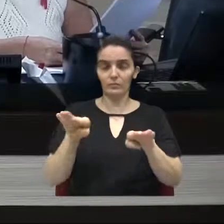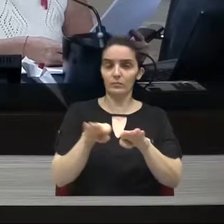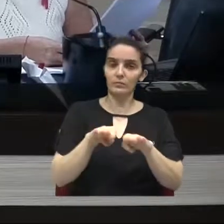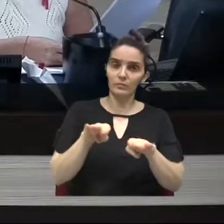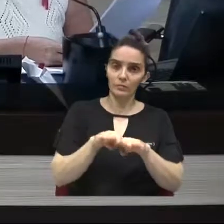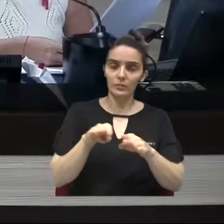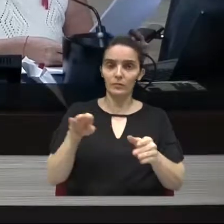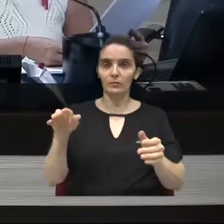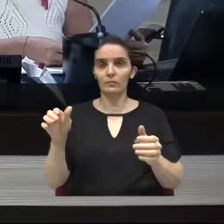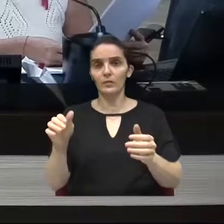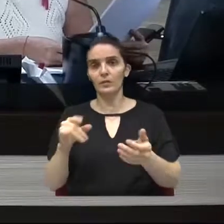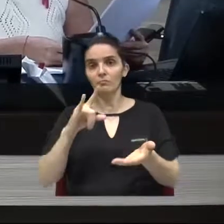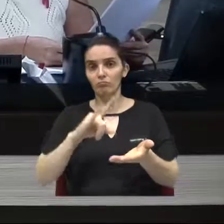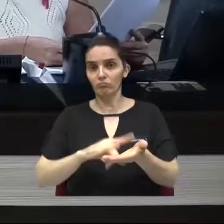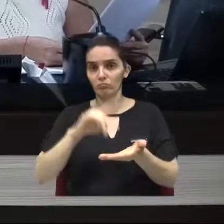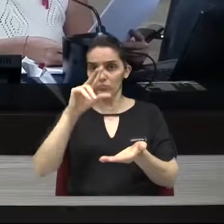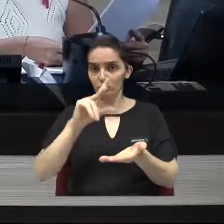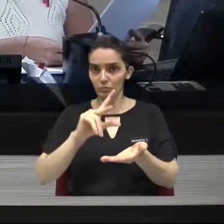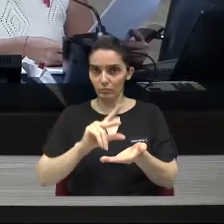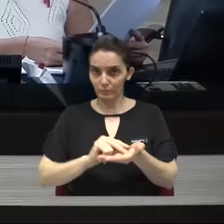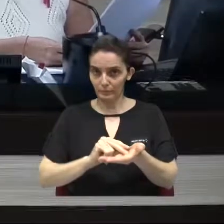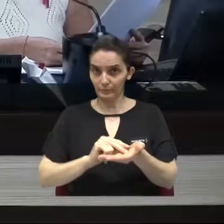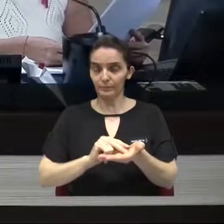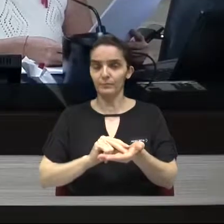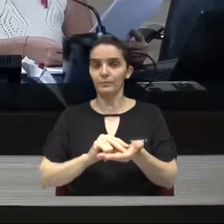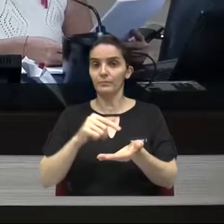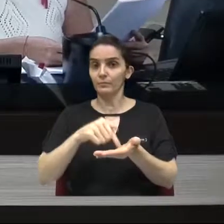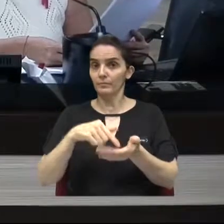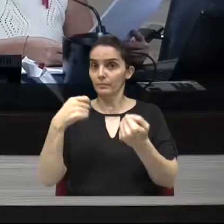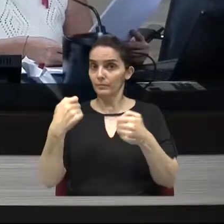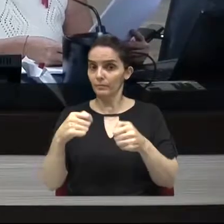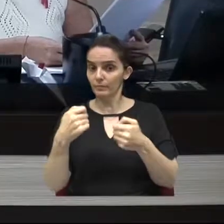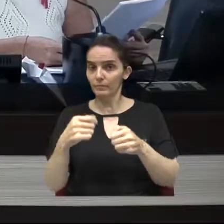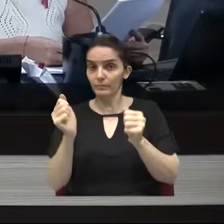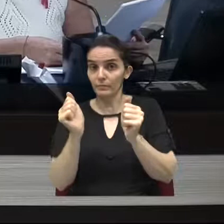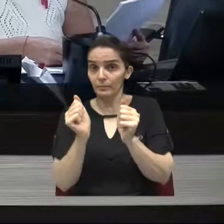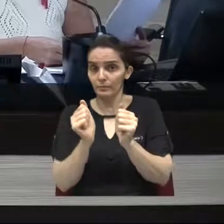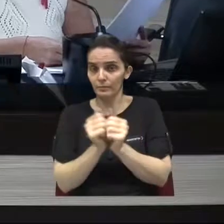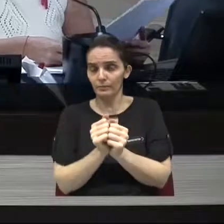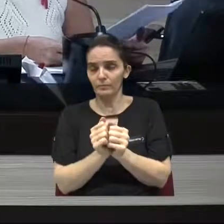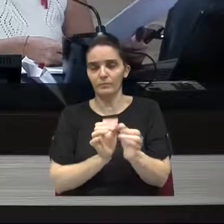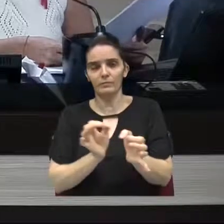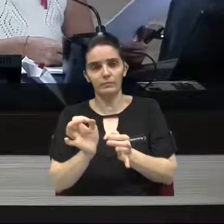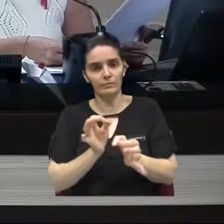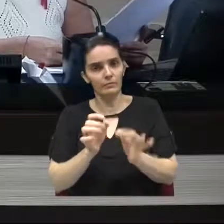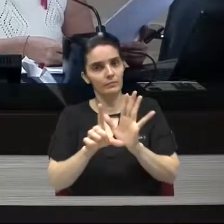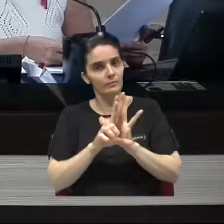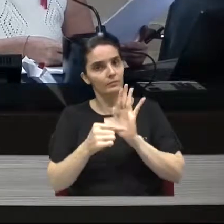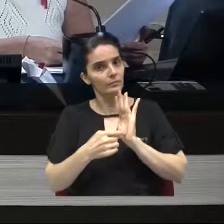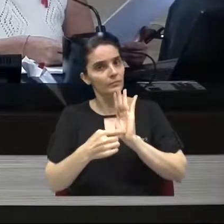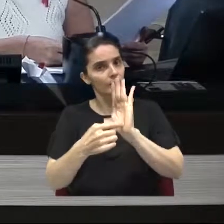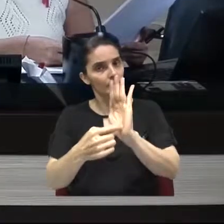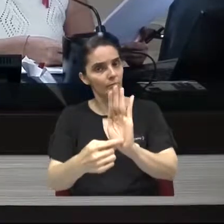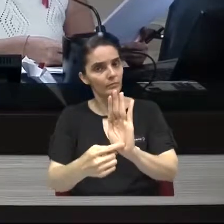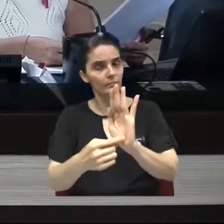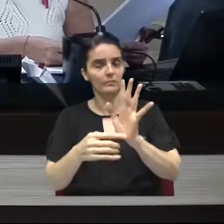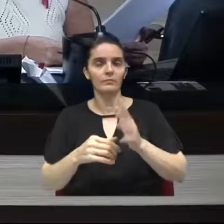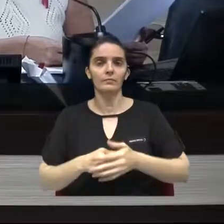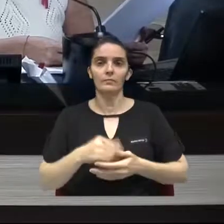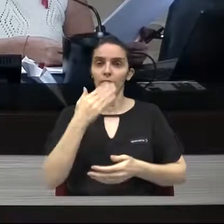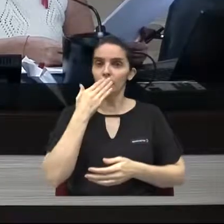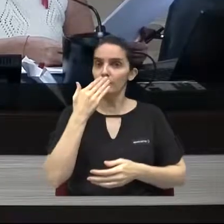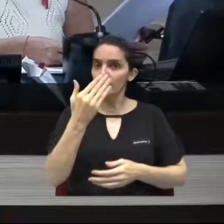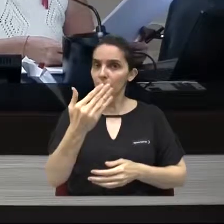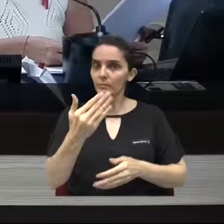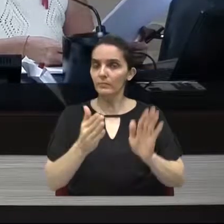como documentação anexa, no sentido que a mesma faça parte integrante do projeto de lei ora apresentado. Solicitamos